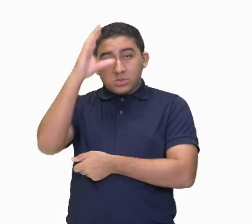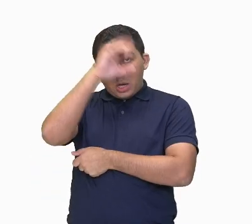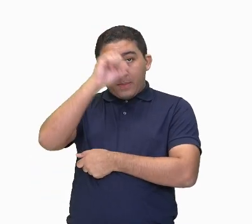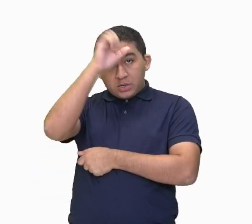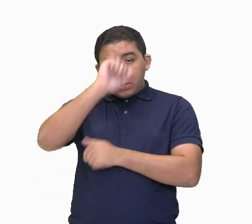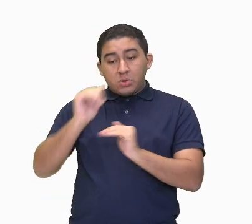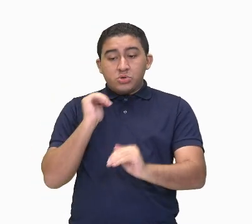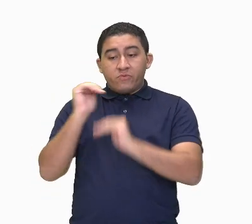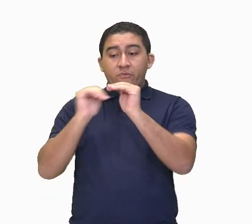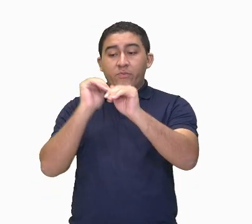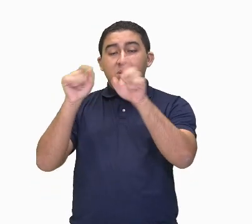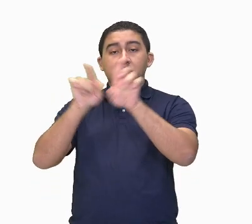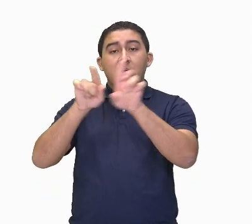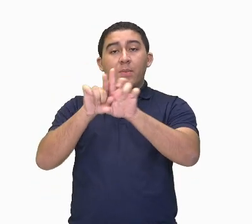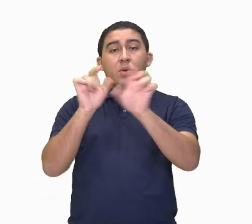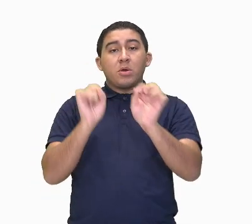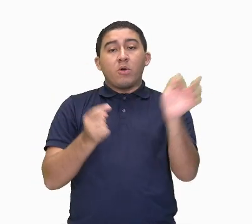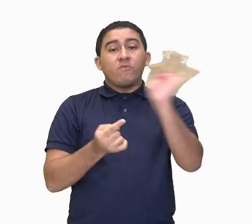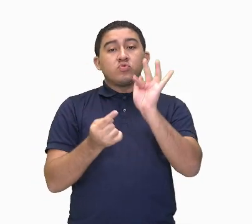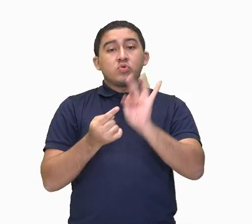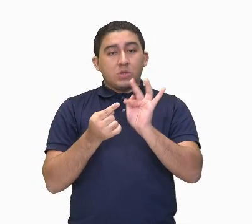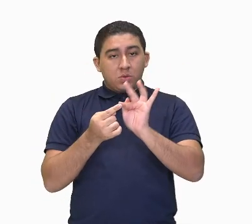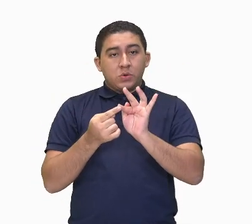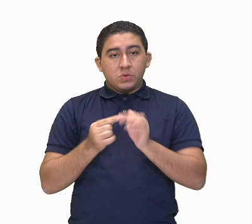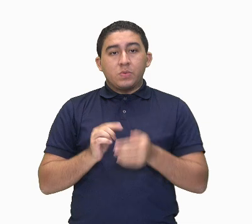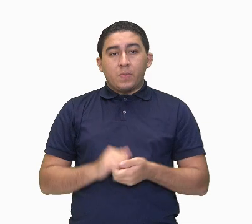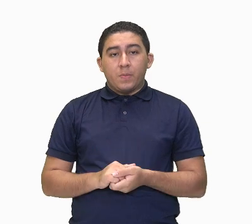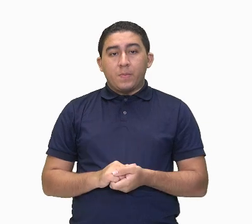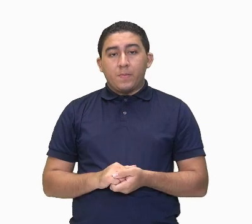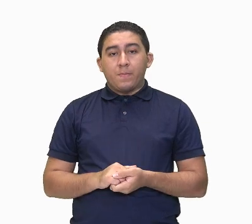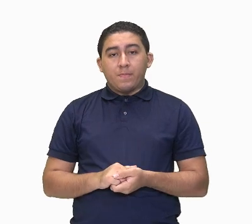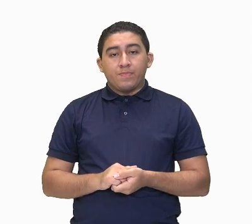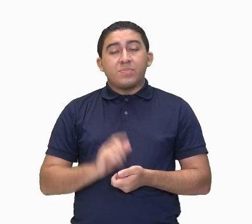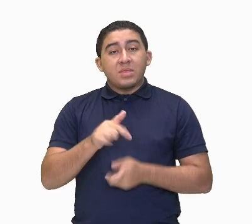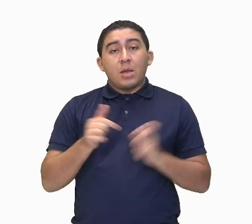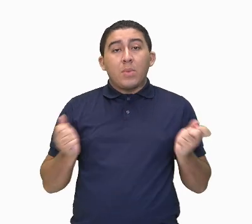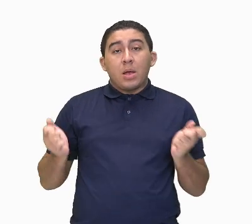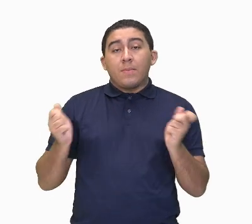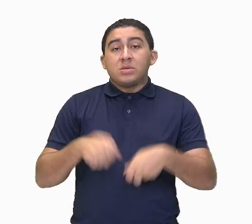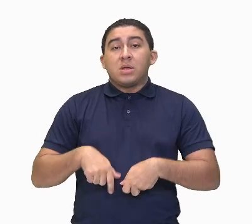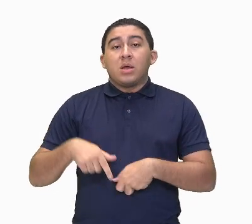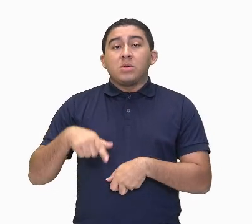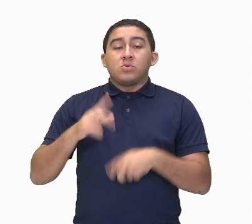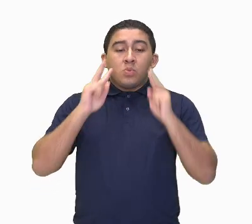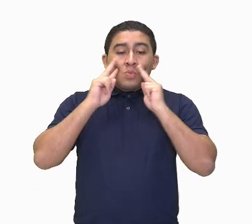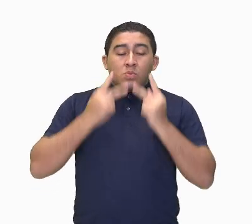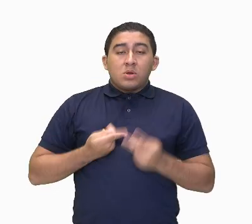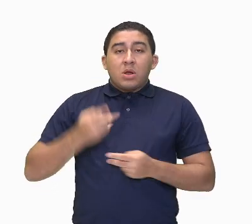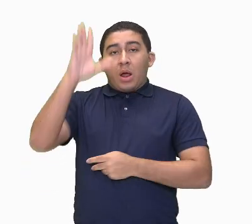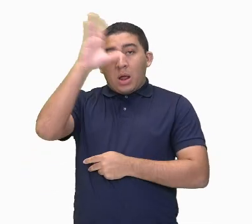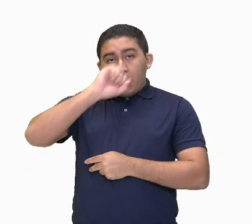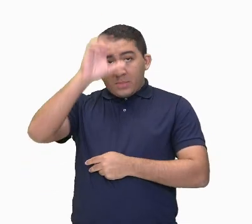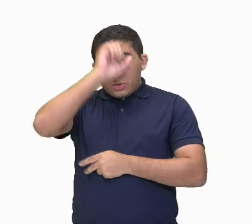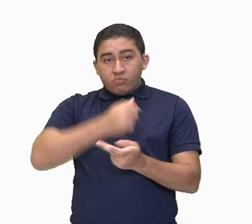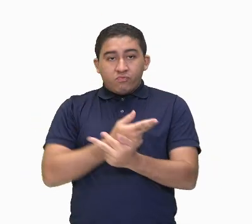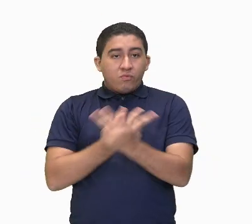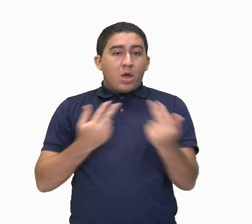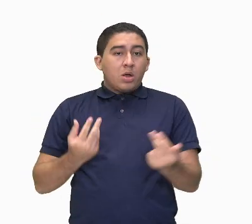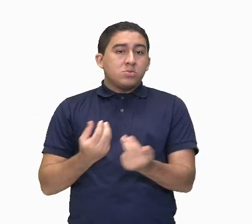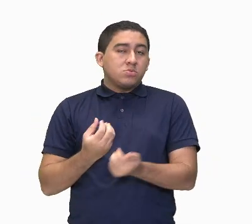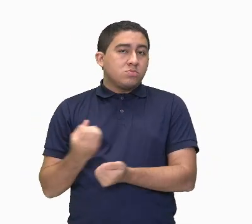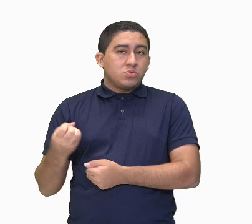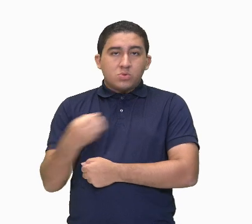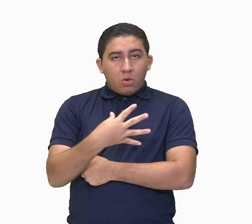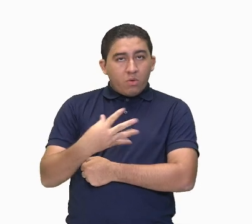também à recuperação de funções, né? A capacidade que o ser humano tem aí de aprender coisas novas, né, ao longo da vida, por exemplo. Então a gente tem aí